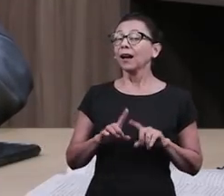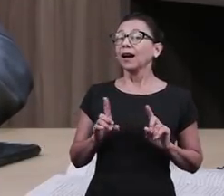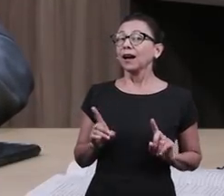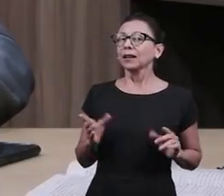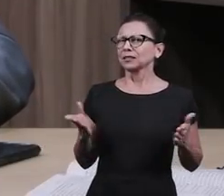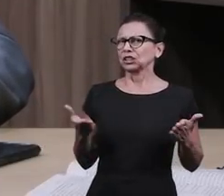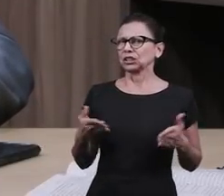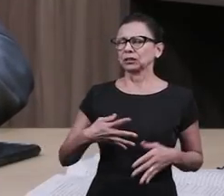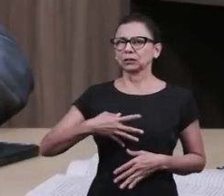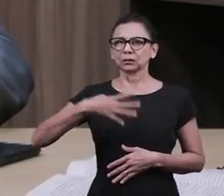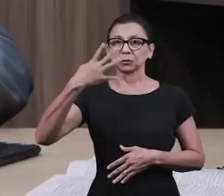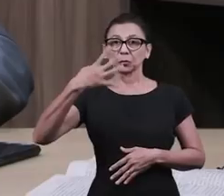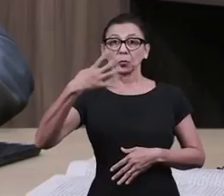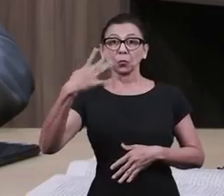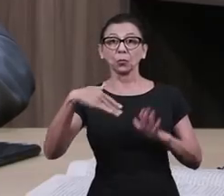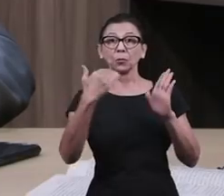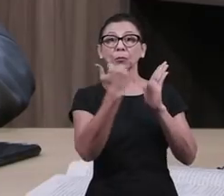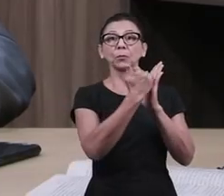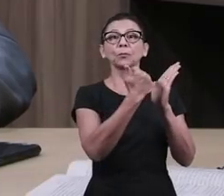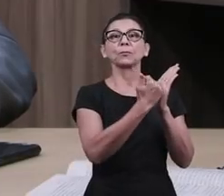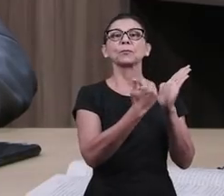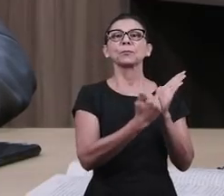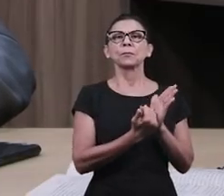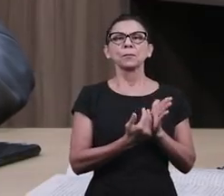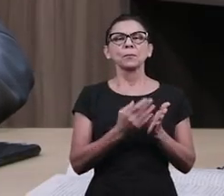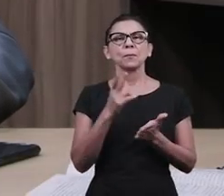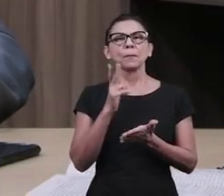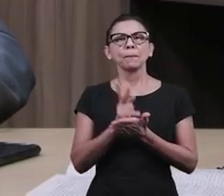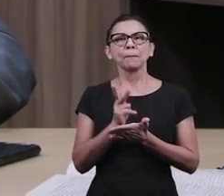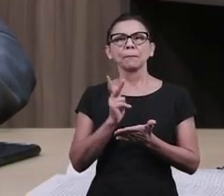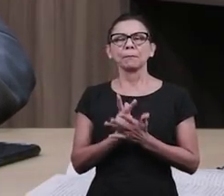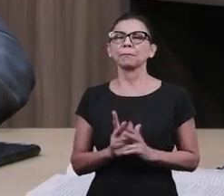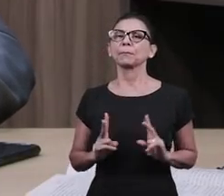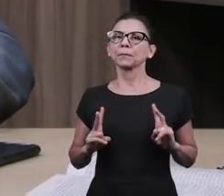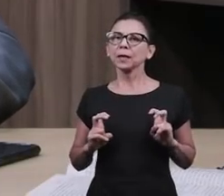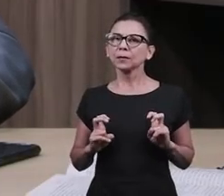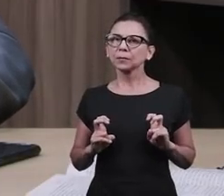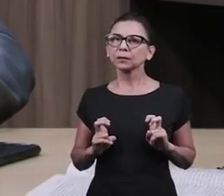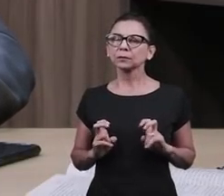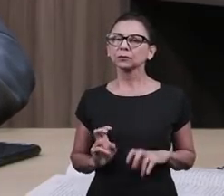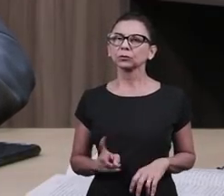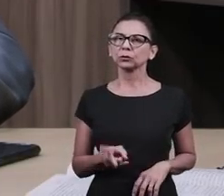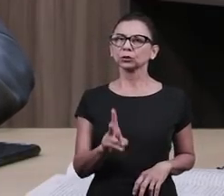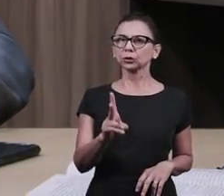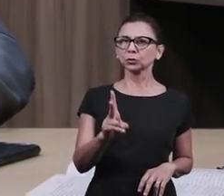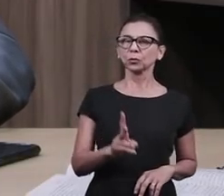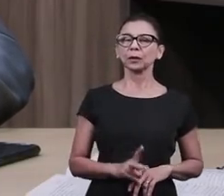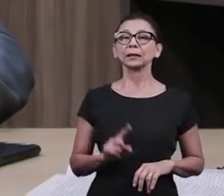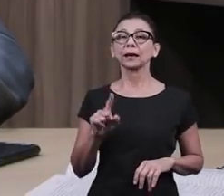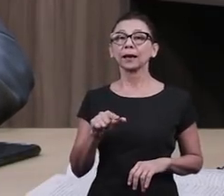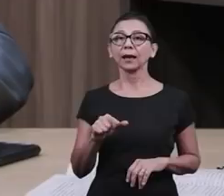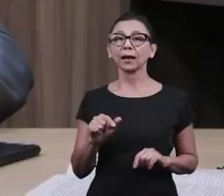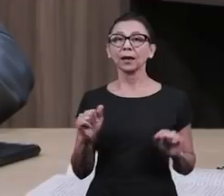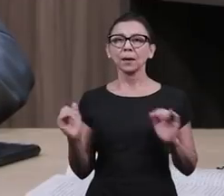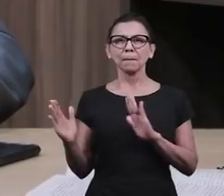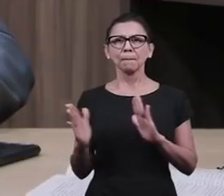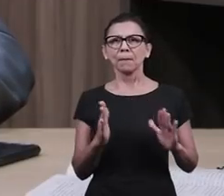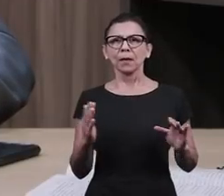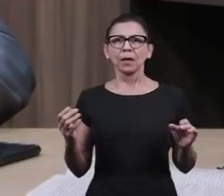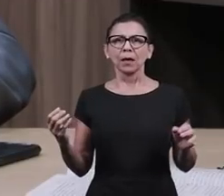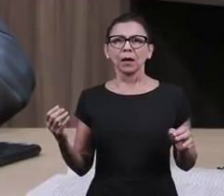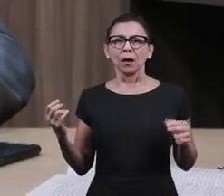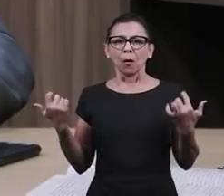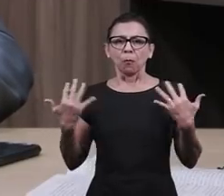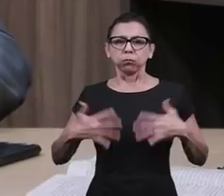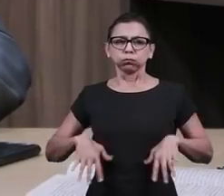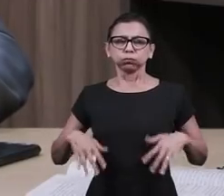é a 4ª edição sobre o tema que nós vamos abordar hoje, que é o tema A Grande Tribulação. É